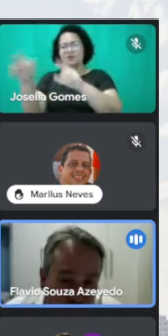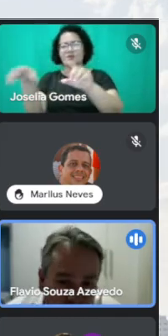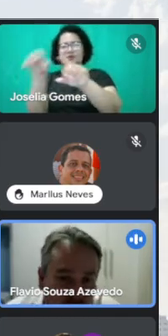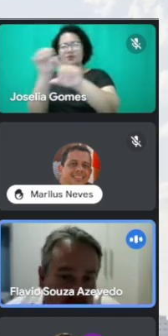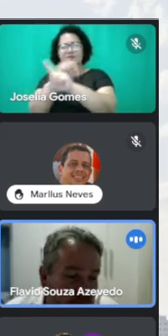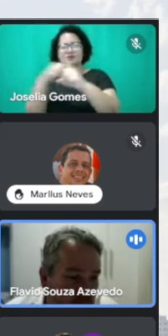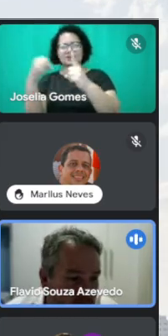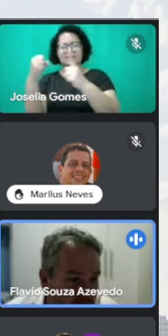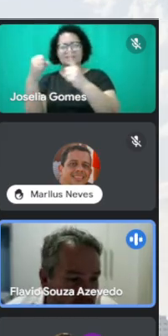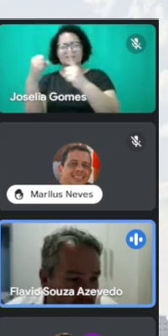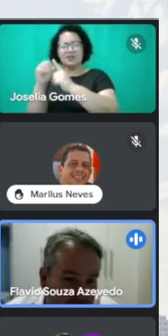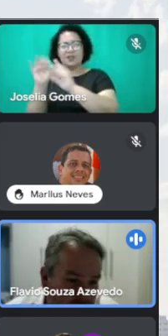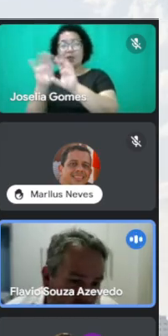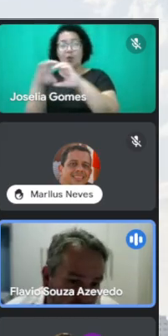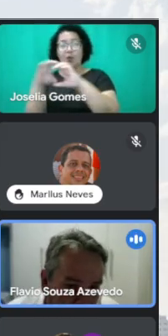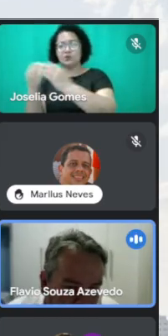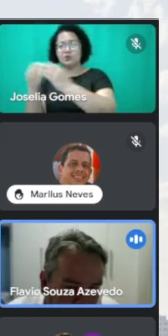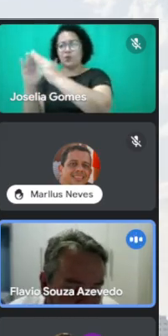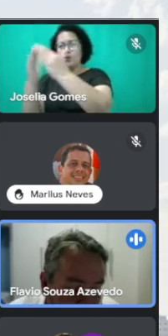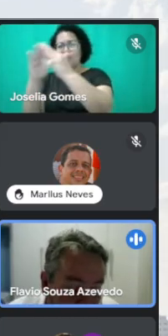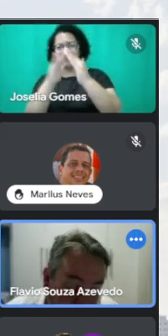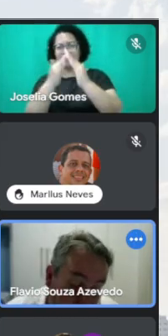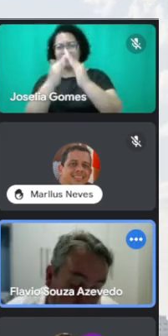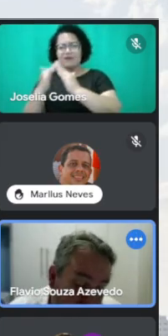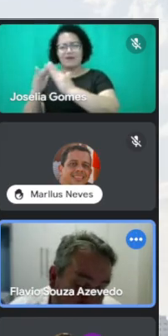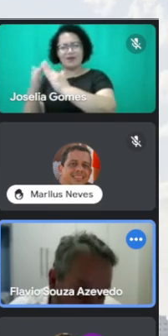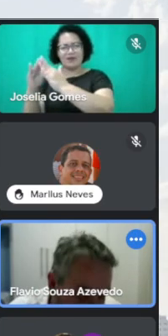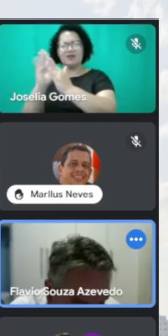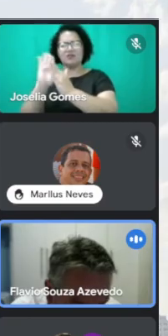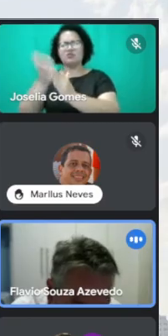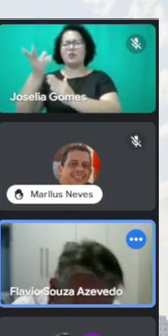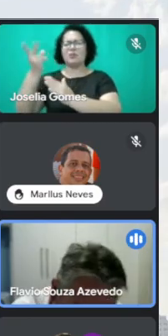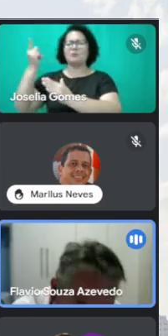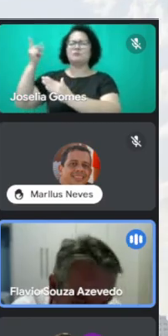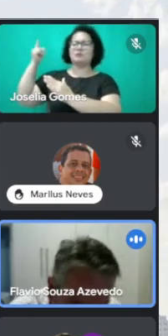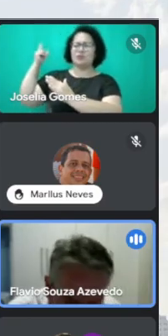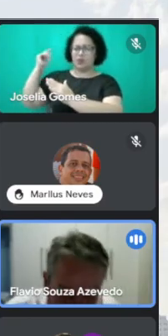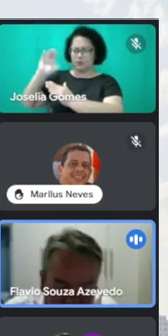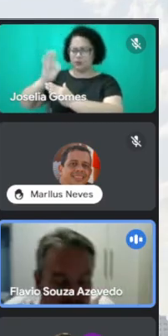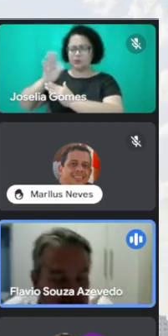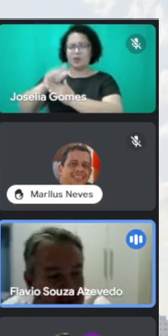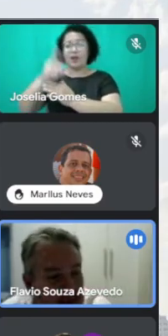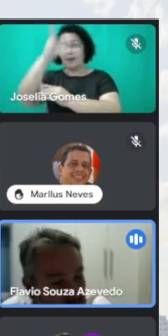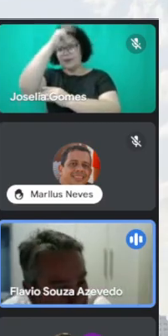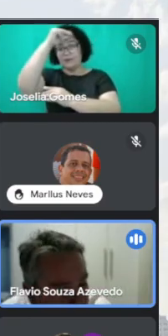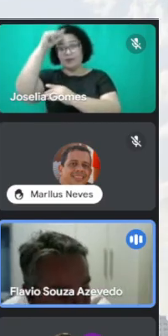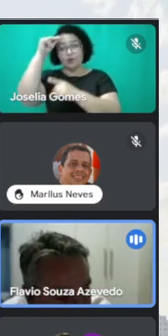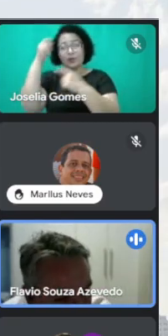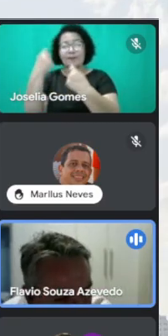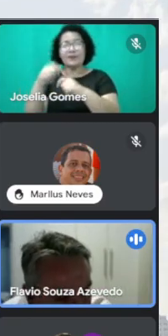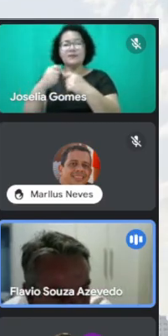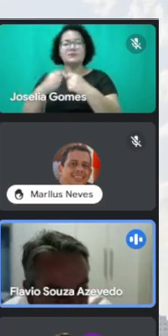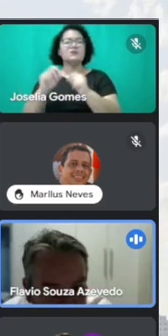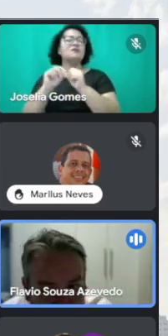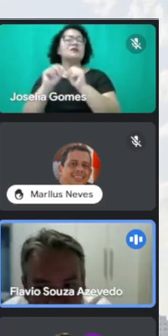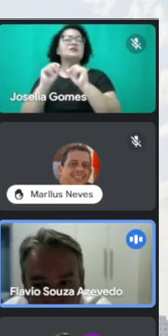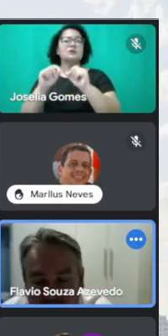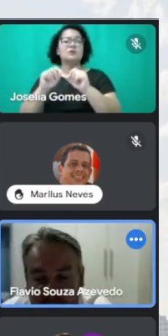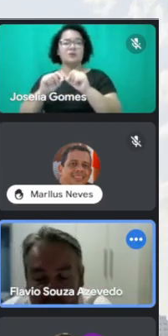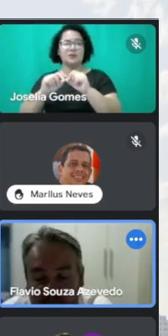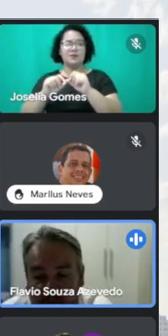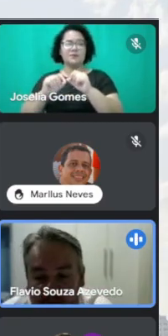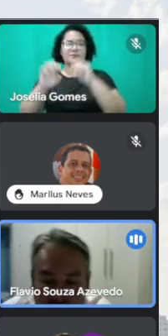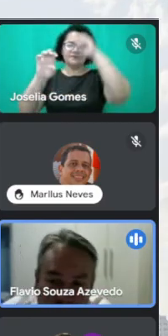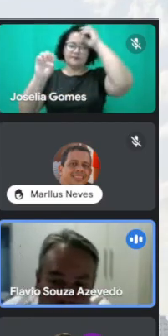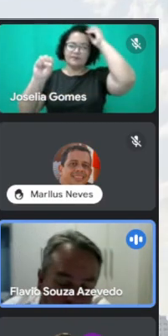há muito tempo aí, né? Essa favela tem muito tempo aí. A prefeitura teve que fazer, não só o esgotamento sanitário,